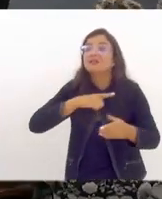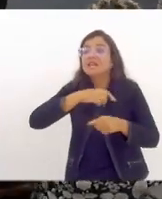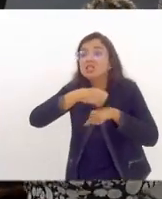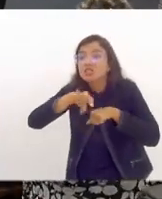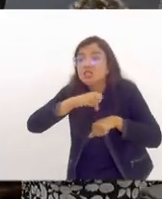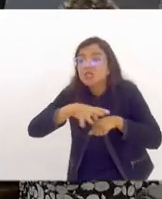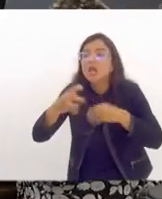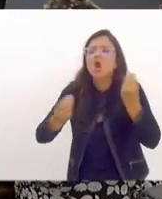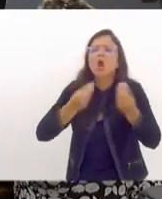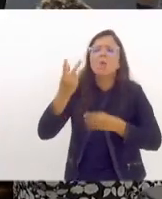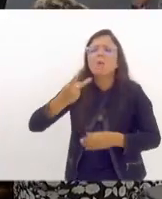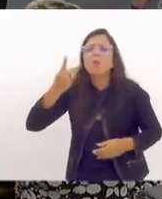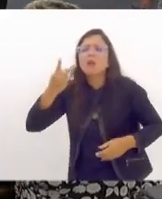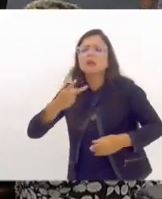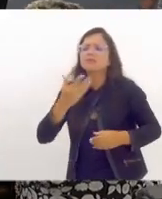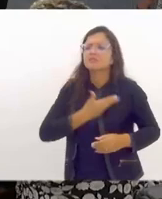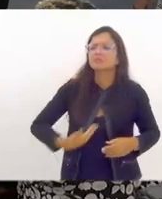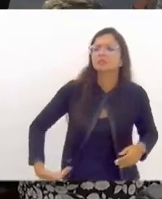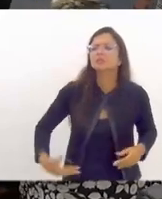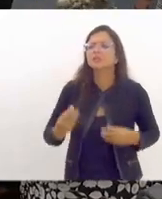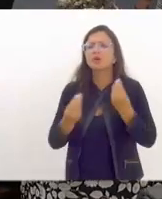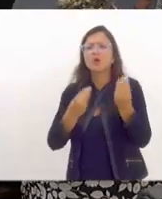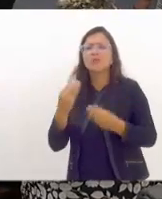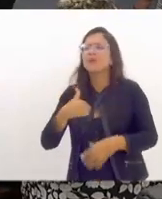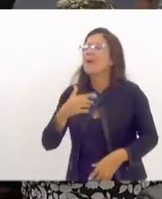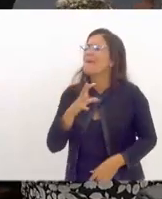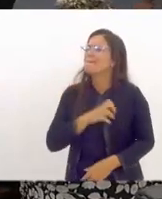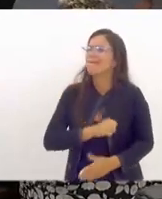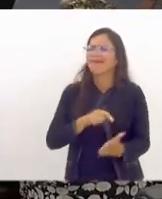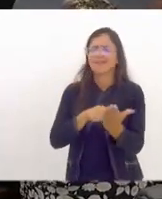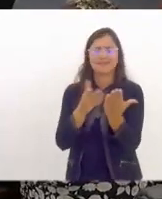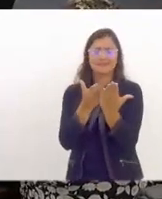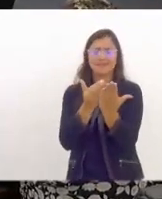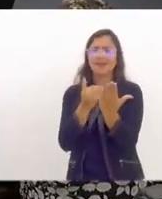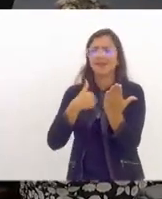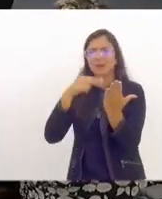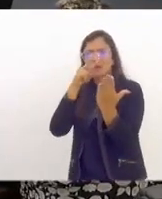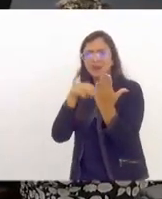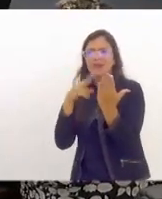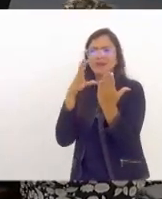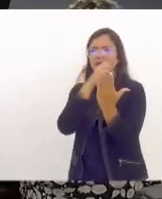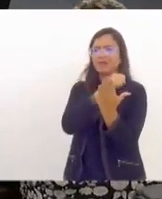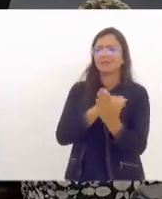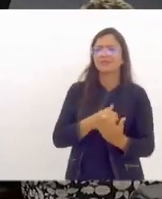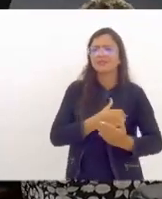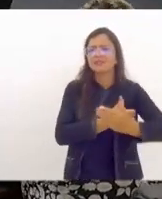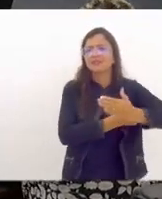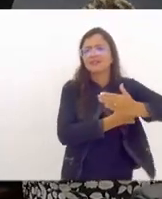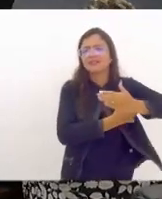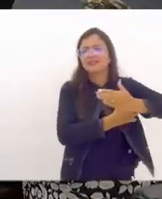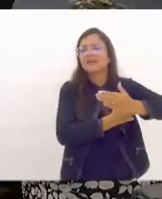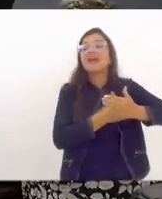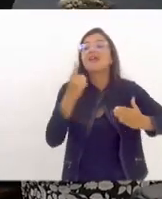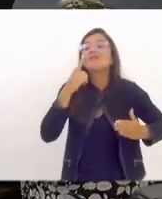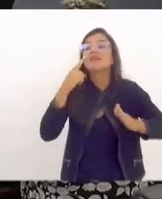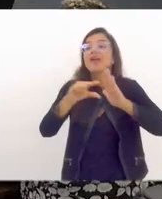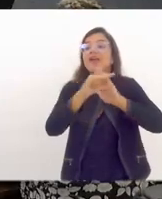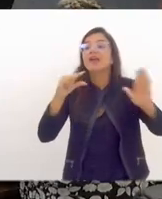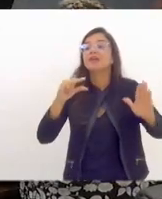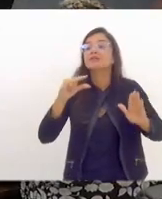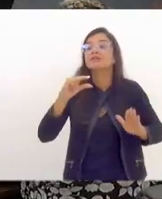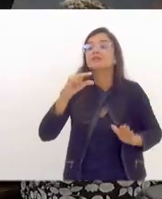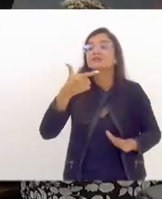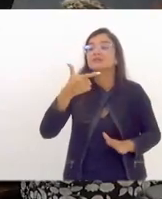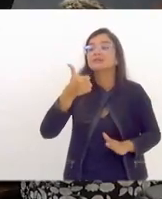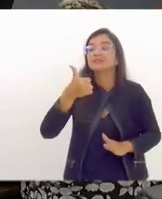colocar em prática política pública gente eu adorei o formato que eu já dei uma lida Quem é que sabe o quem é o artigo 215 da Constituição